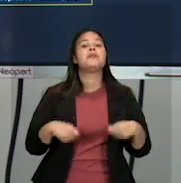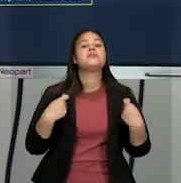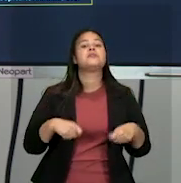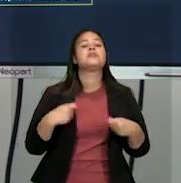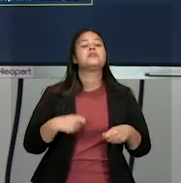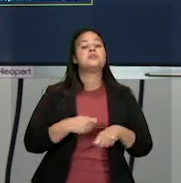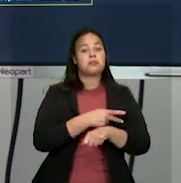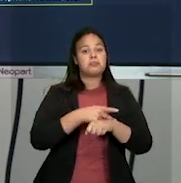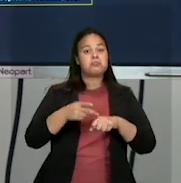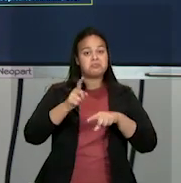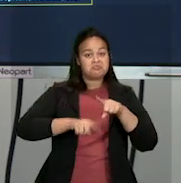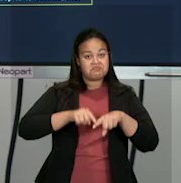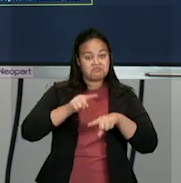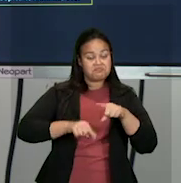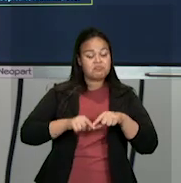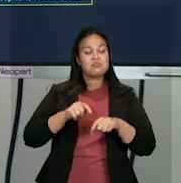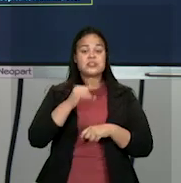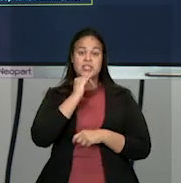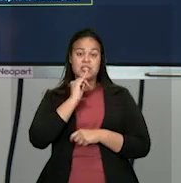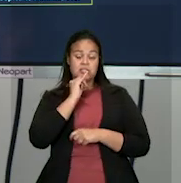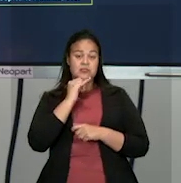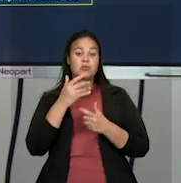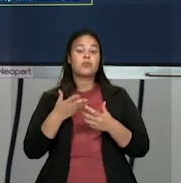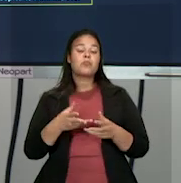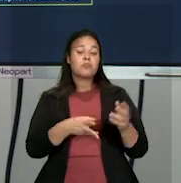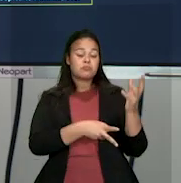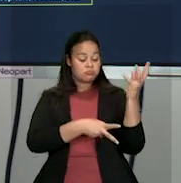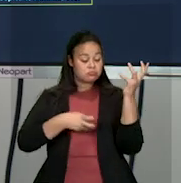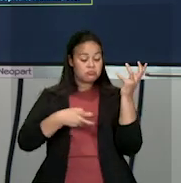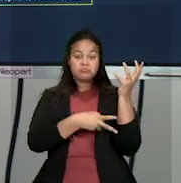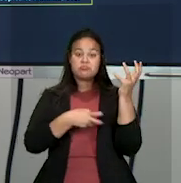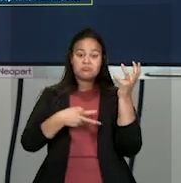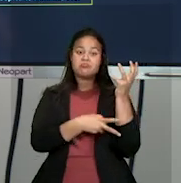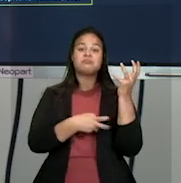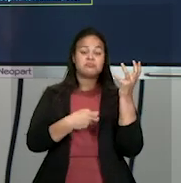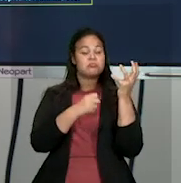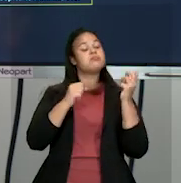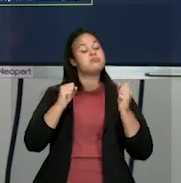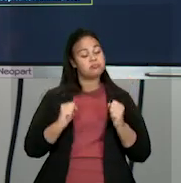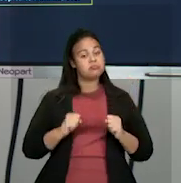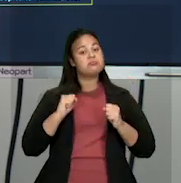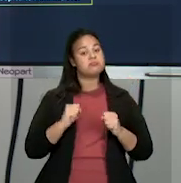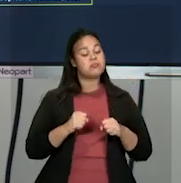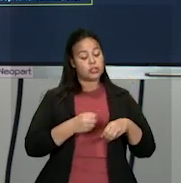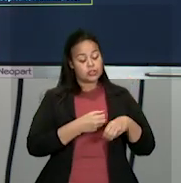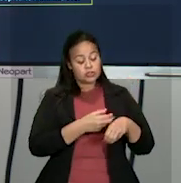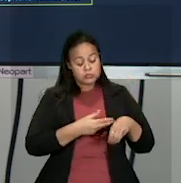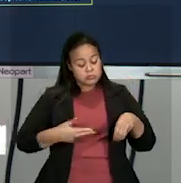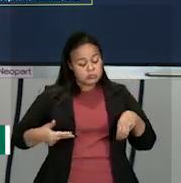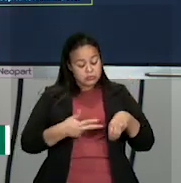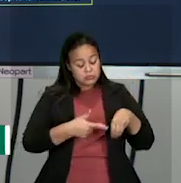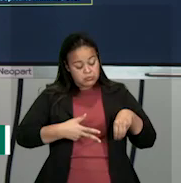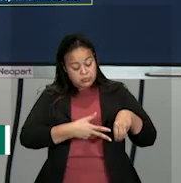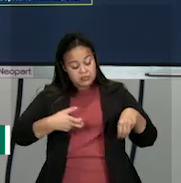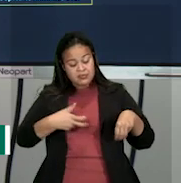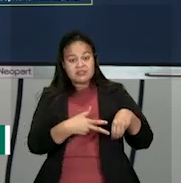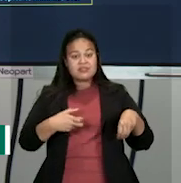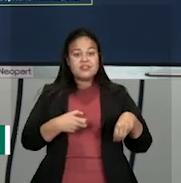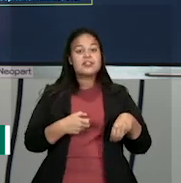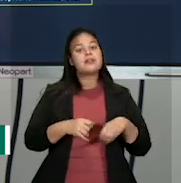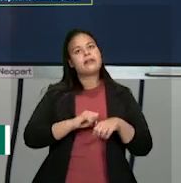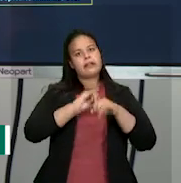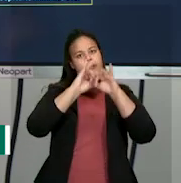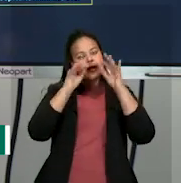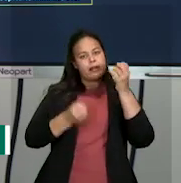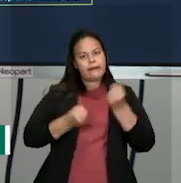de matéria-prima, que pode vir, por exemplo, do extrativismo, né? Do extrativismo mineral. Claro que o carro é produzido